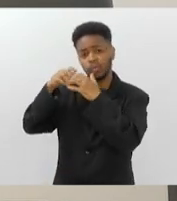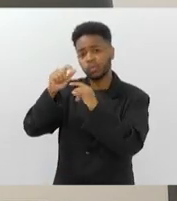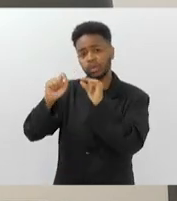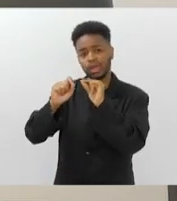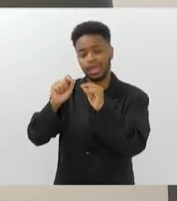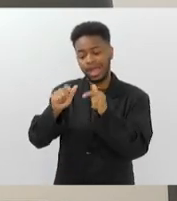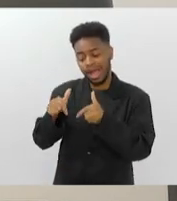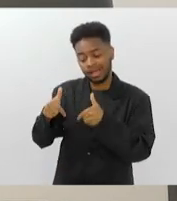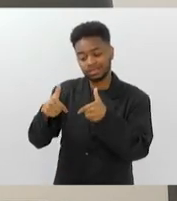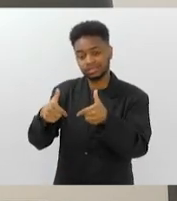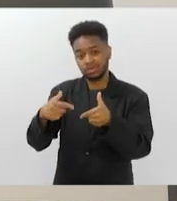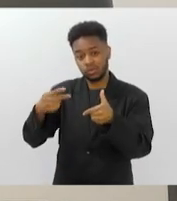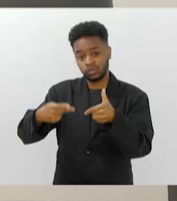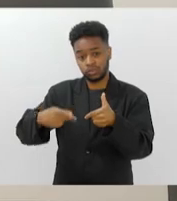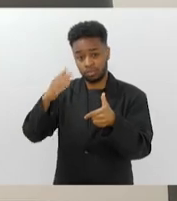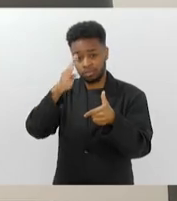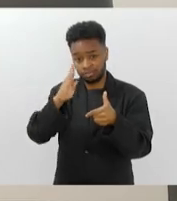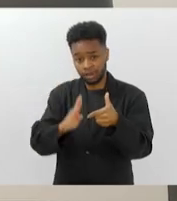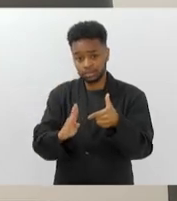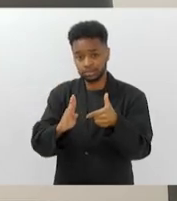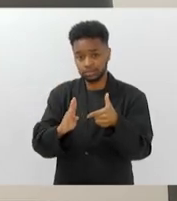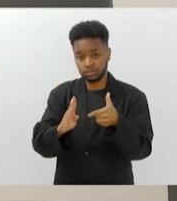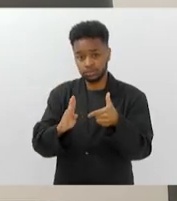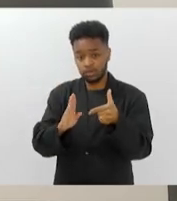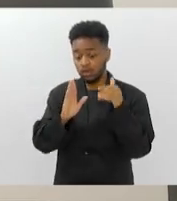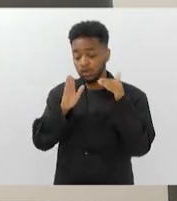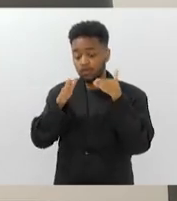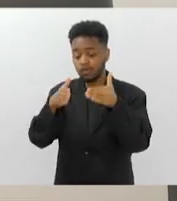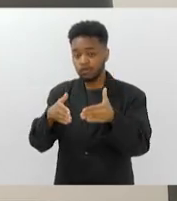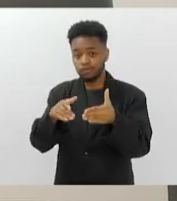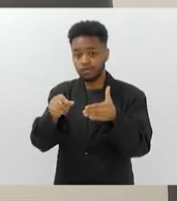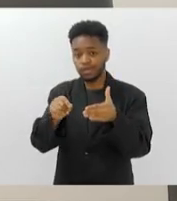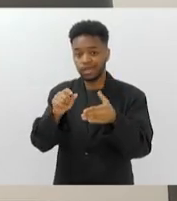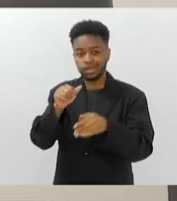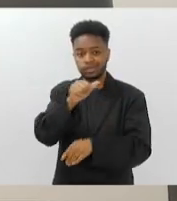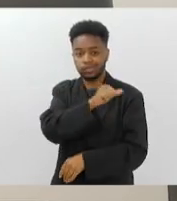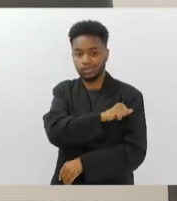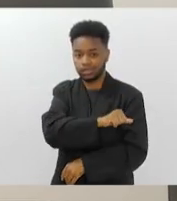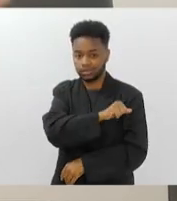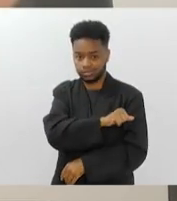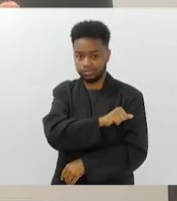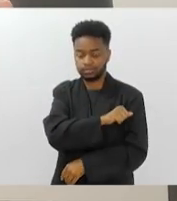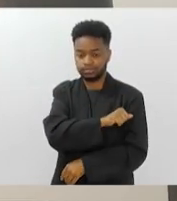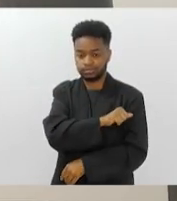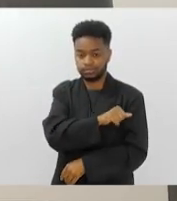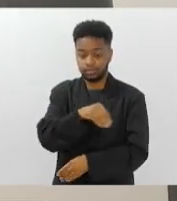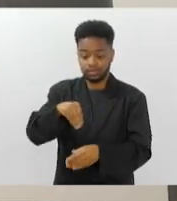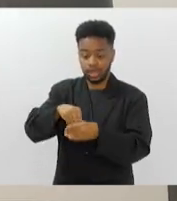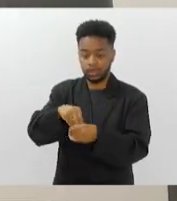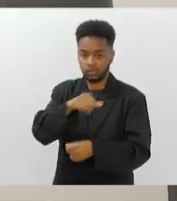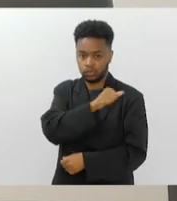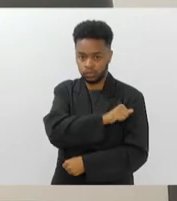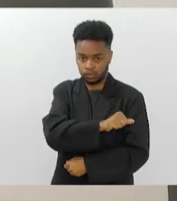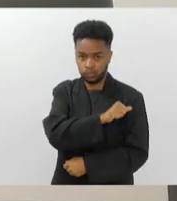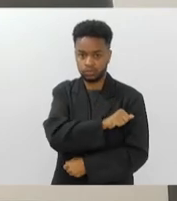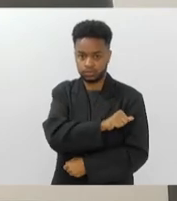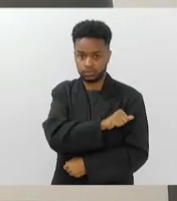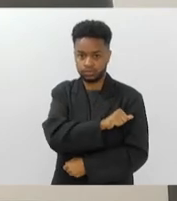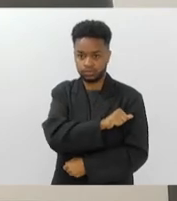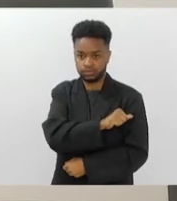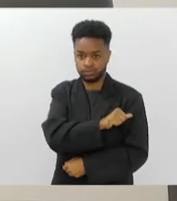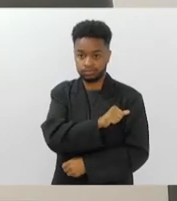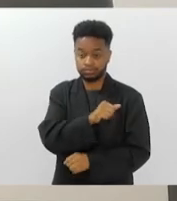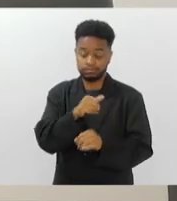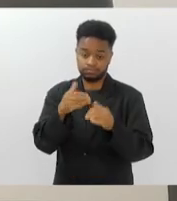ações do Brasil estão concentradas no território do Estado do Rio de Janeiro na dimensão do Estado do Rio de Janeiro